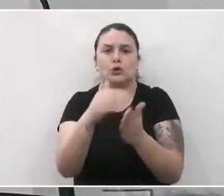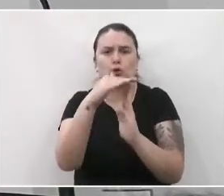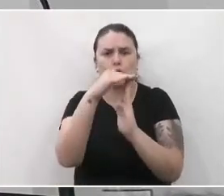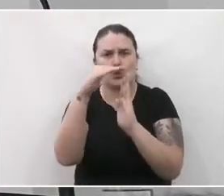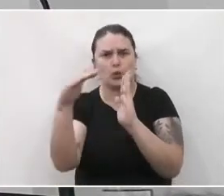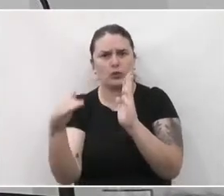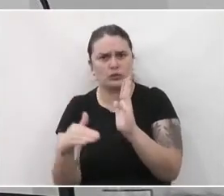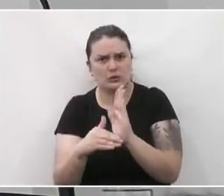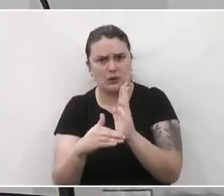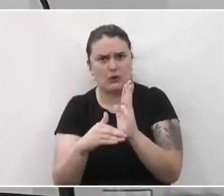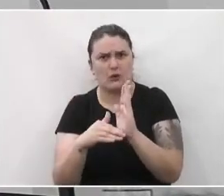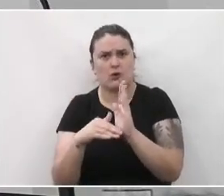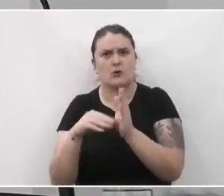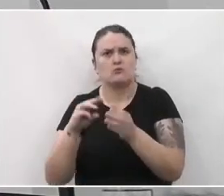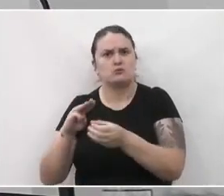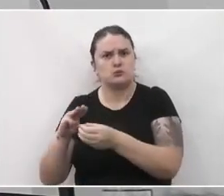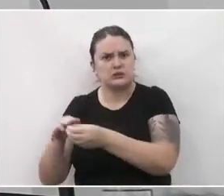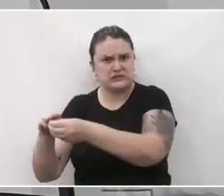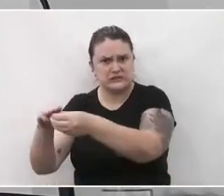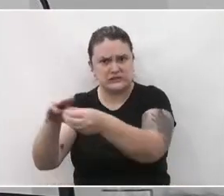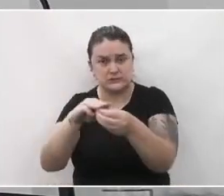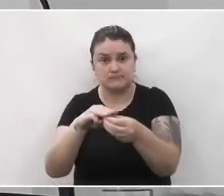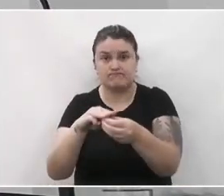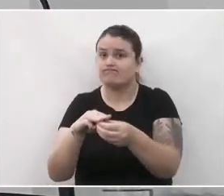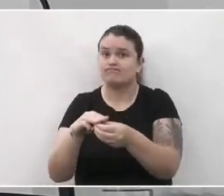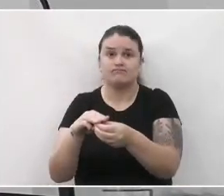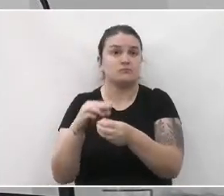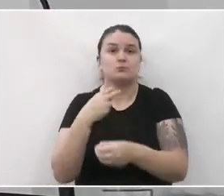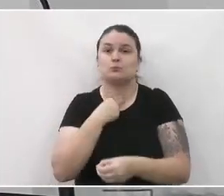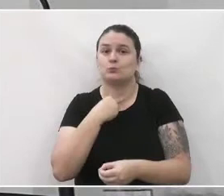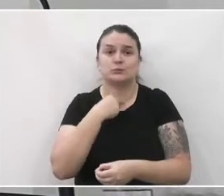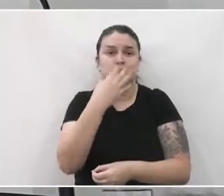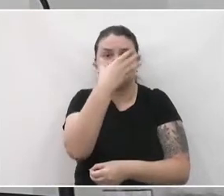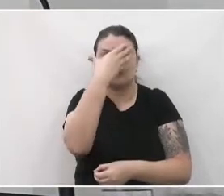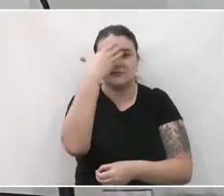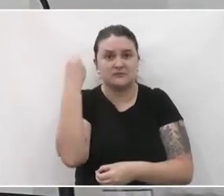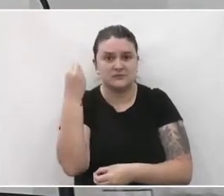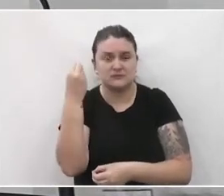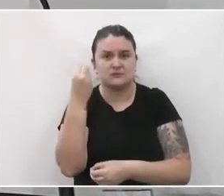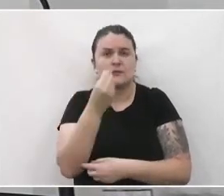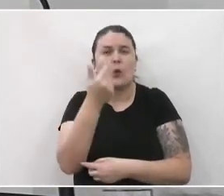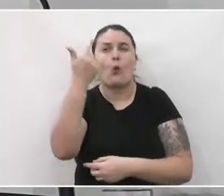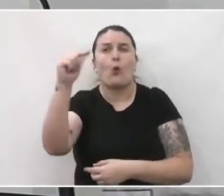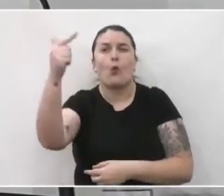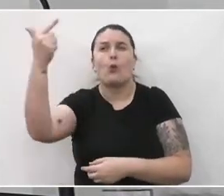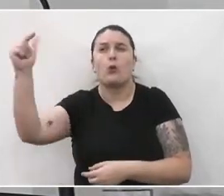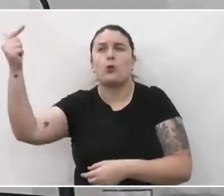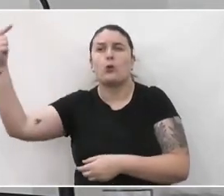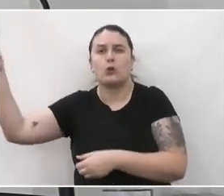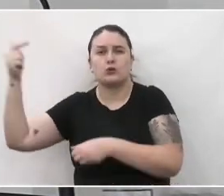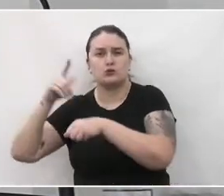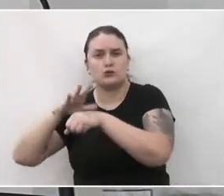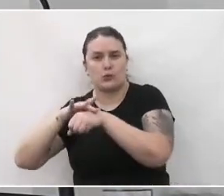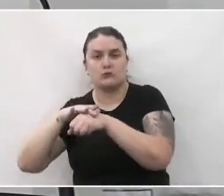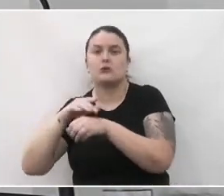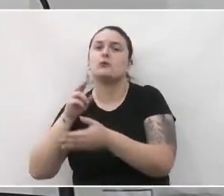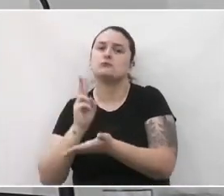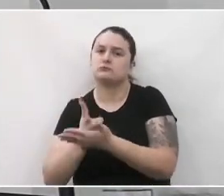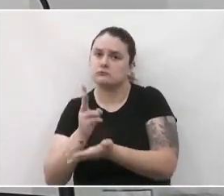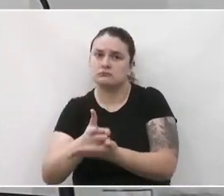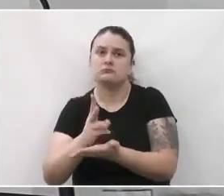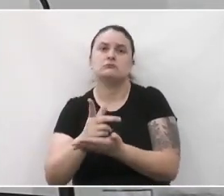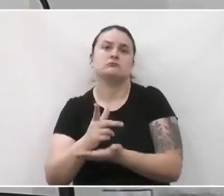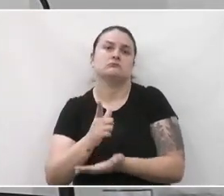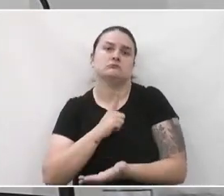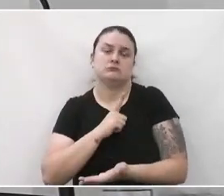para todos os nossos munícipes. Nós não podemos esquecer que as outras doenças continuam